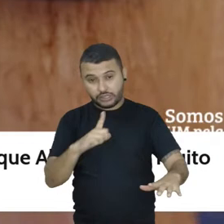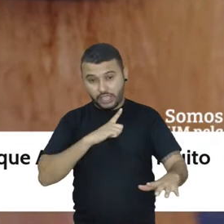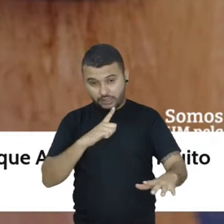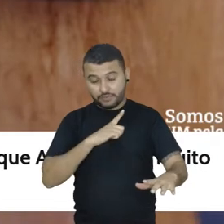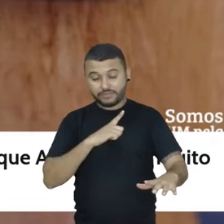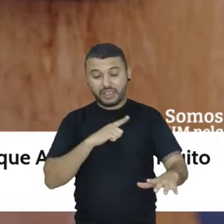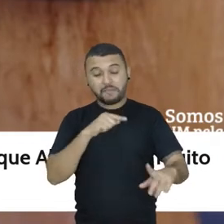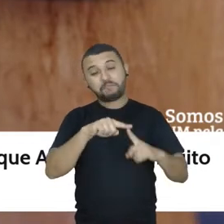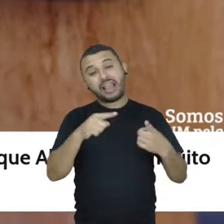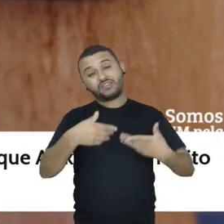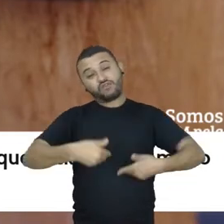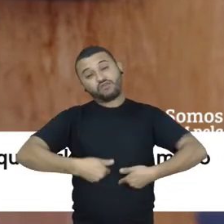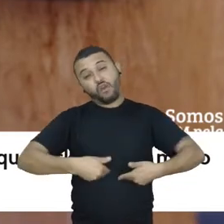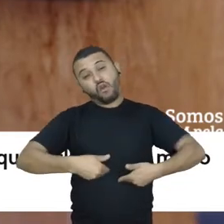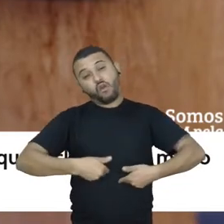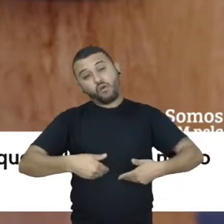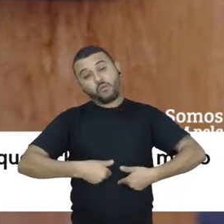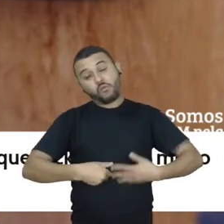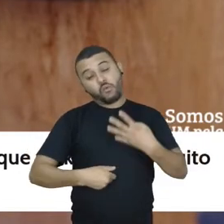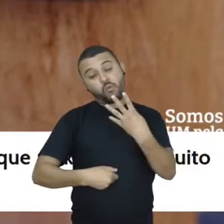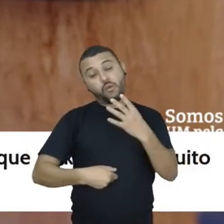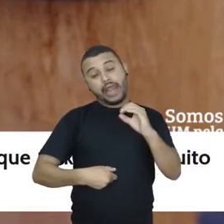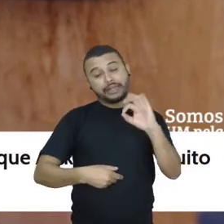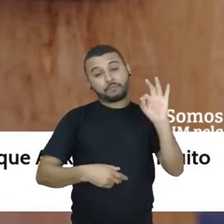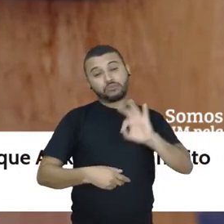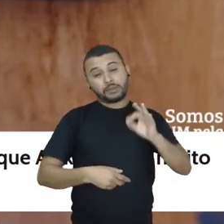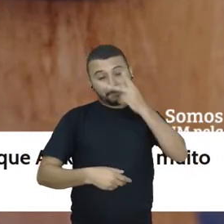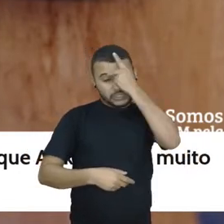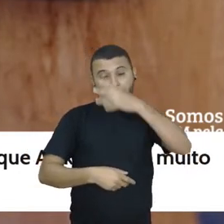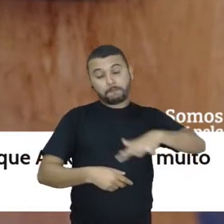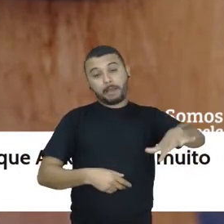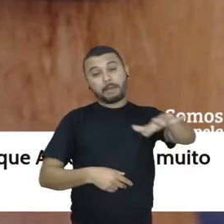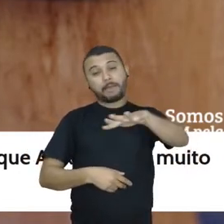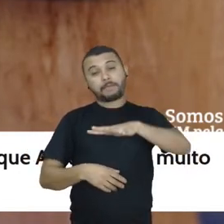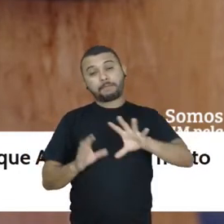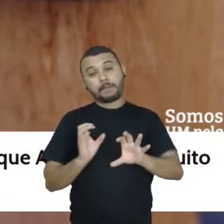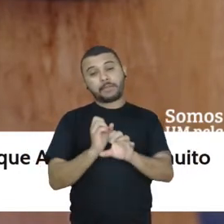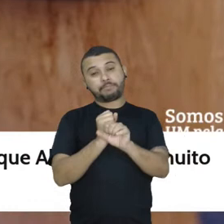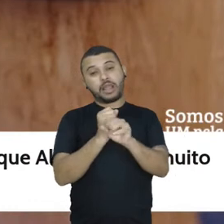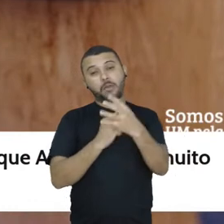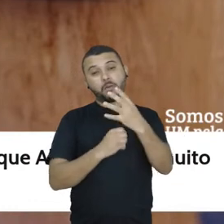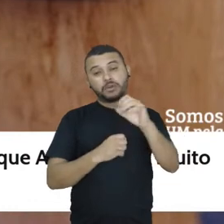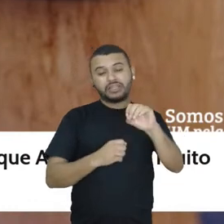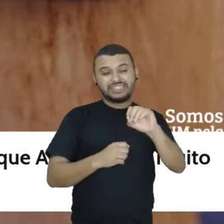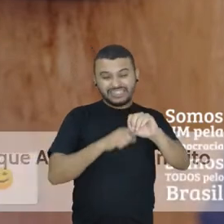passam fome é de quase 40%. E se for família ainda